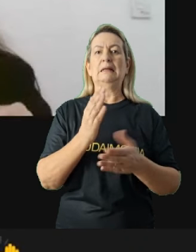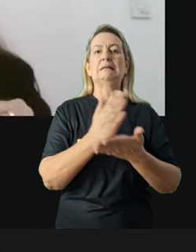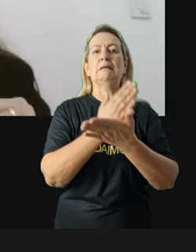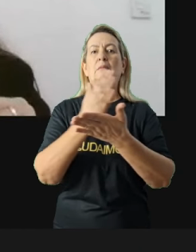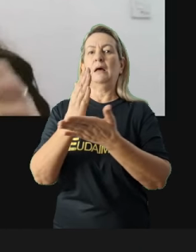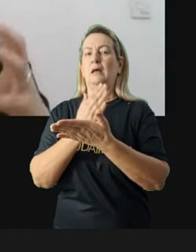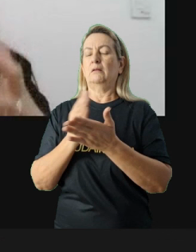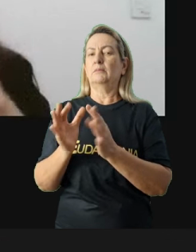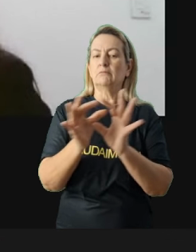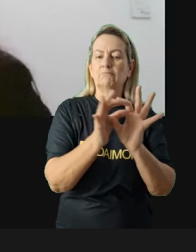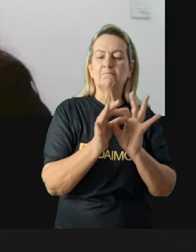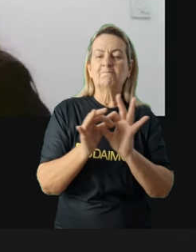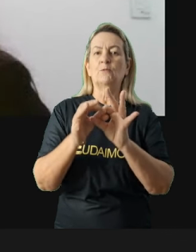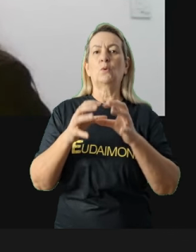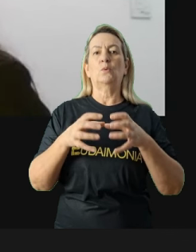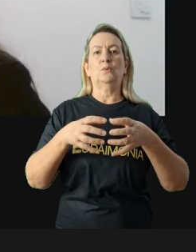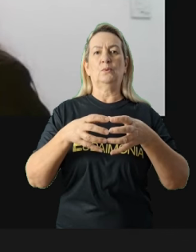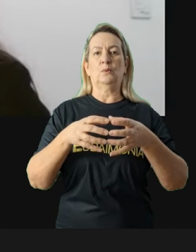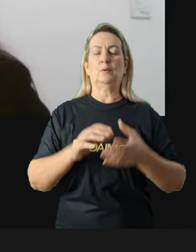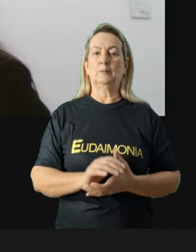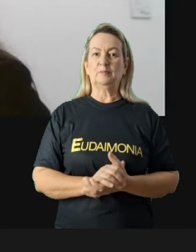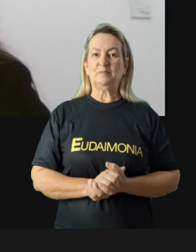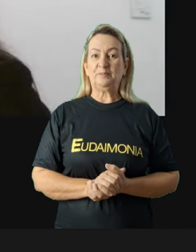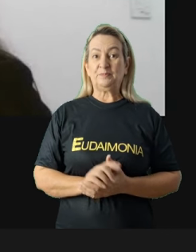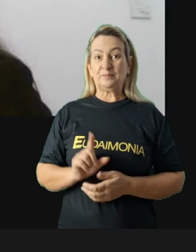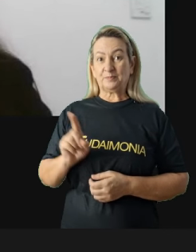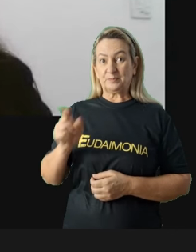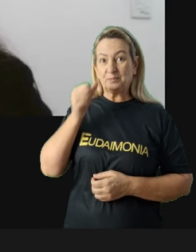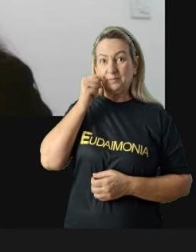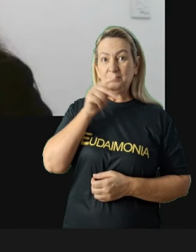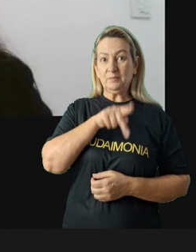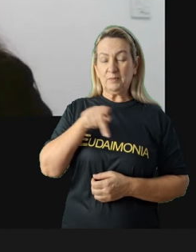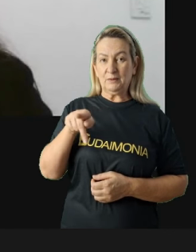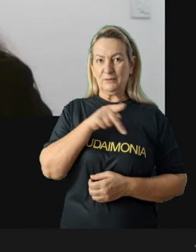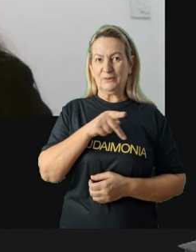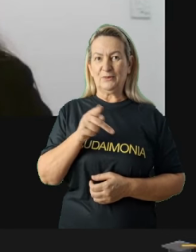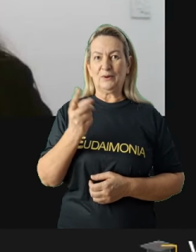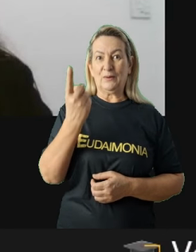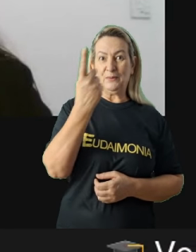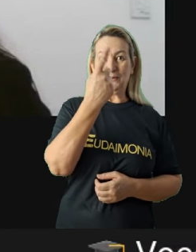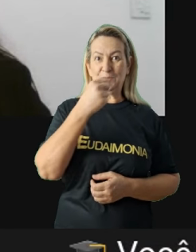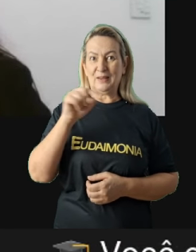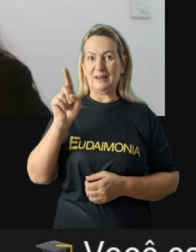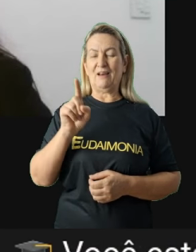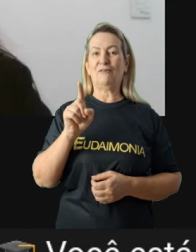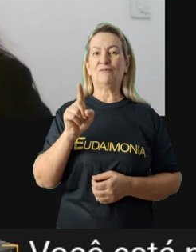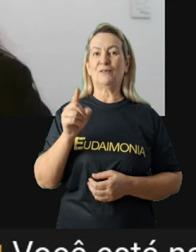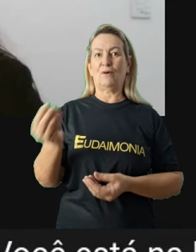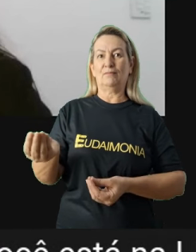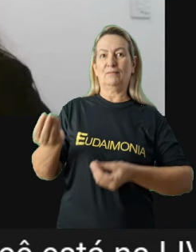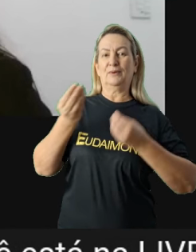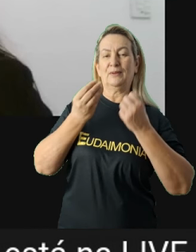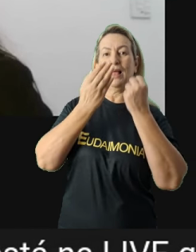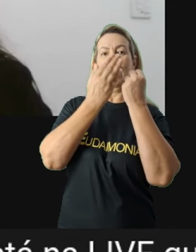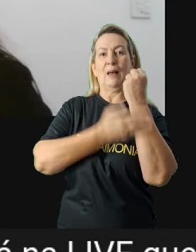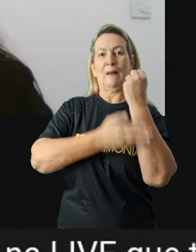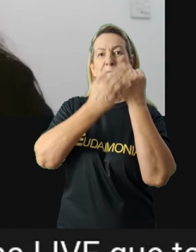disciplina X, não, né? A gente tem que fazer um trabalho conjunto realmente. Exato. E é legal porque a prof. Rosinda finalizou,